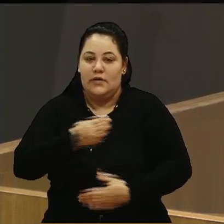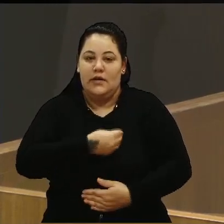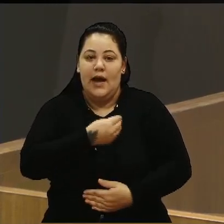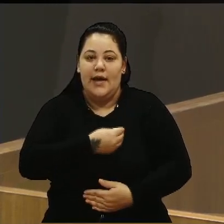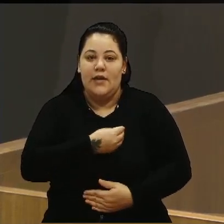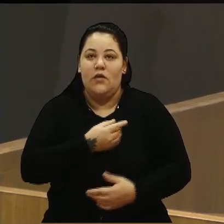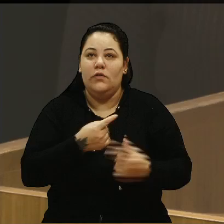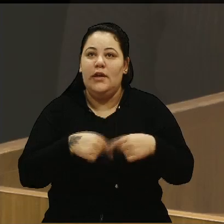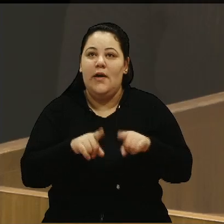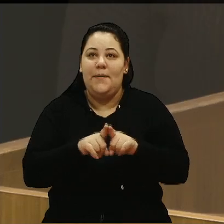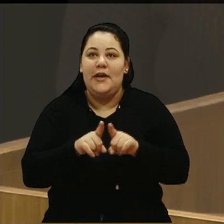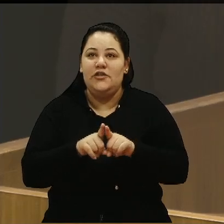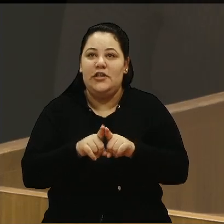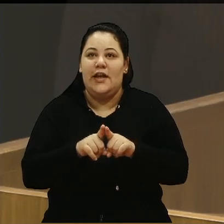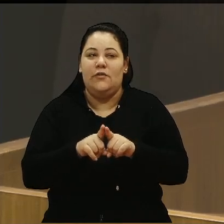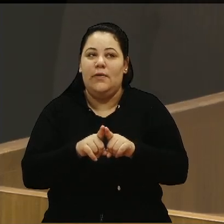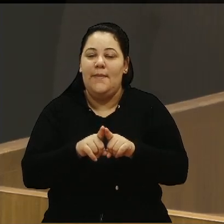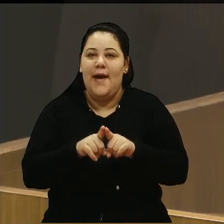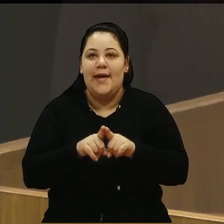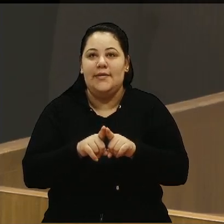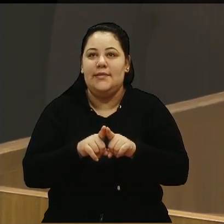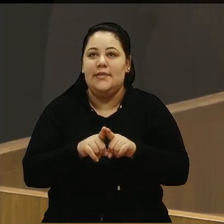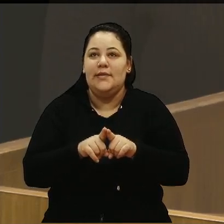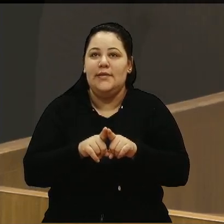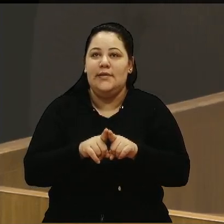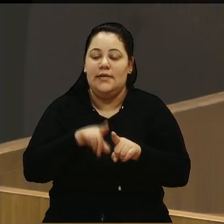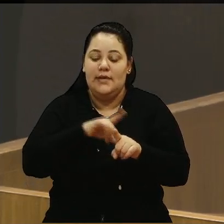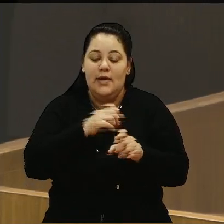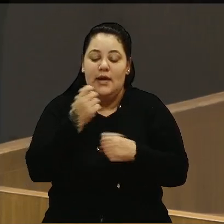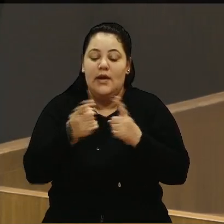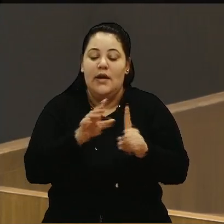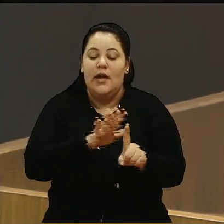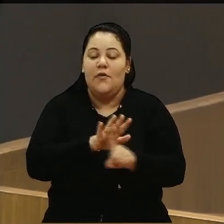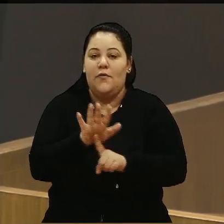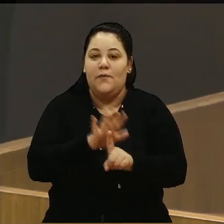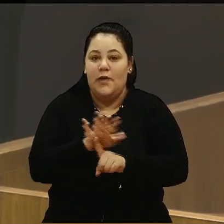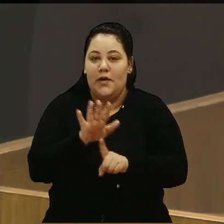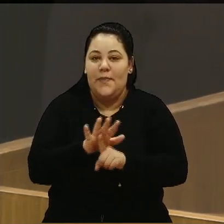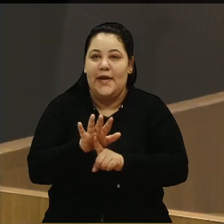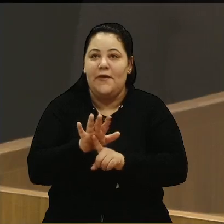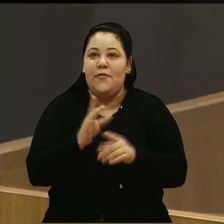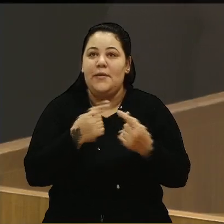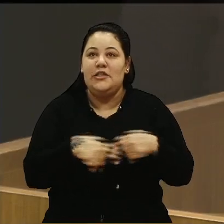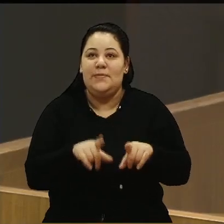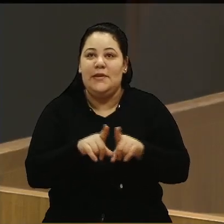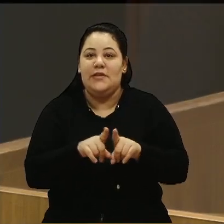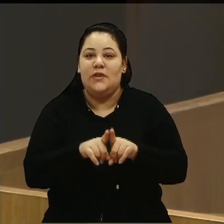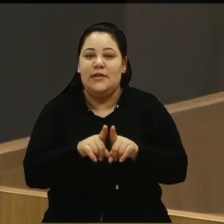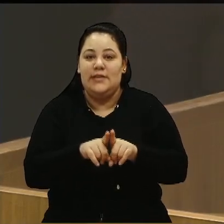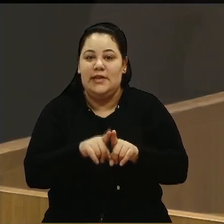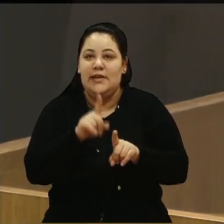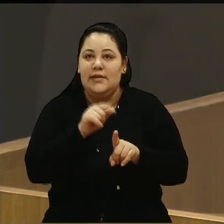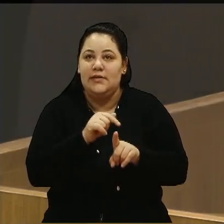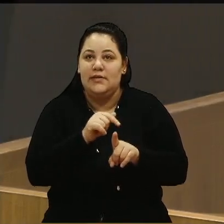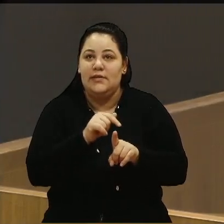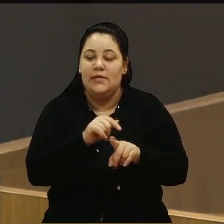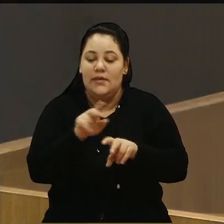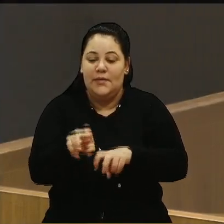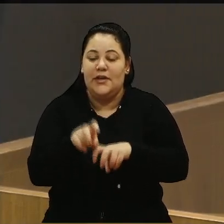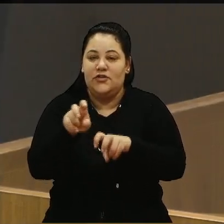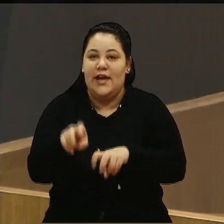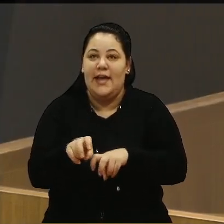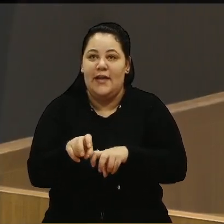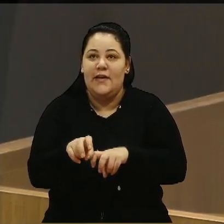Como moradoras do interior, entendemos algumas demandas específicas, do contexto rural, algumas situações